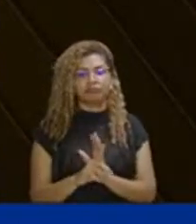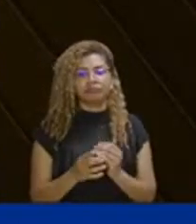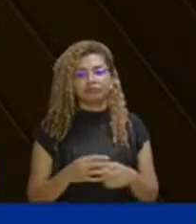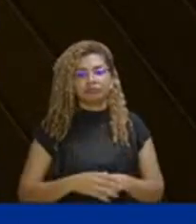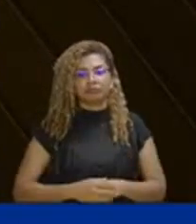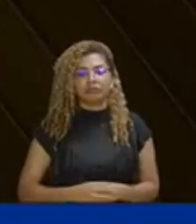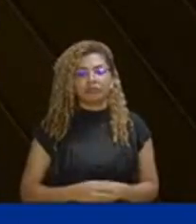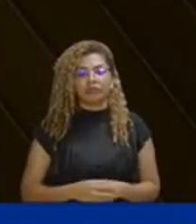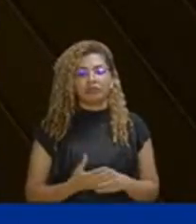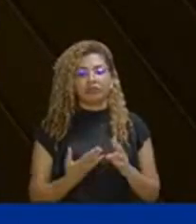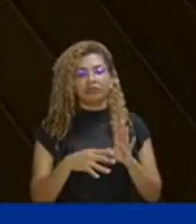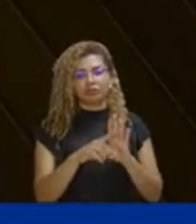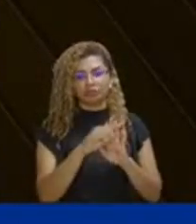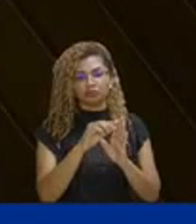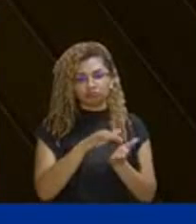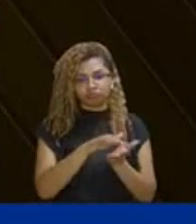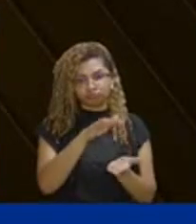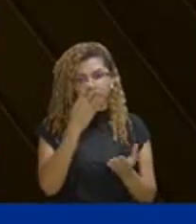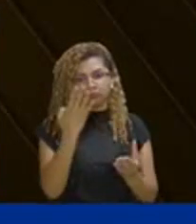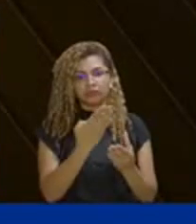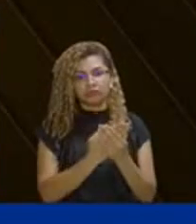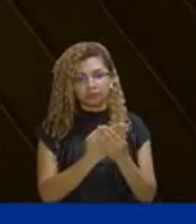autos da representação número